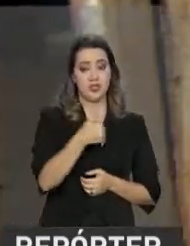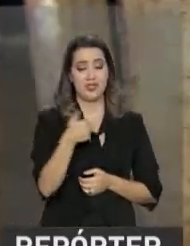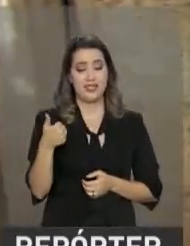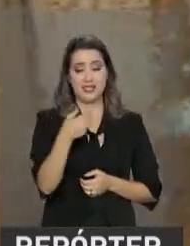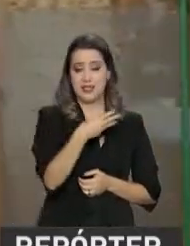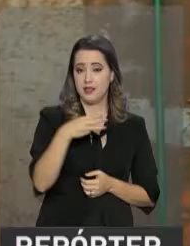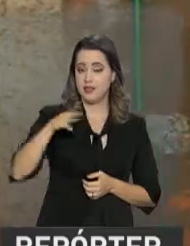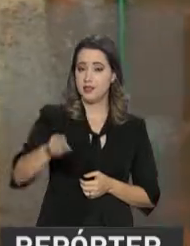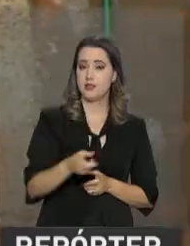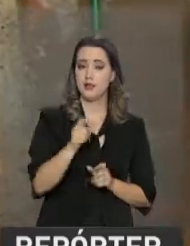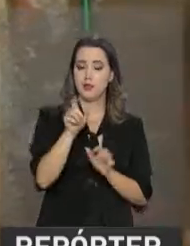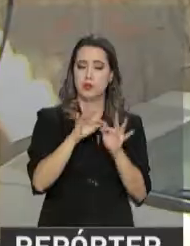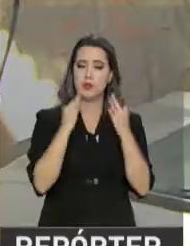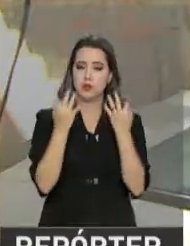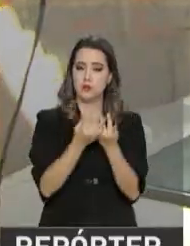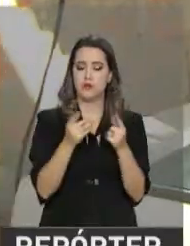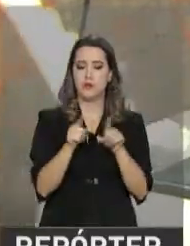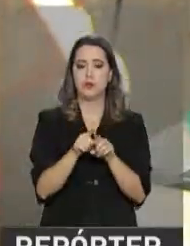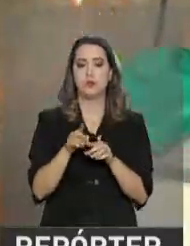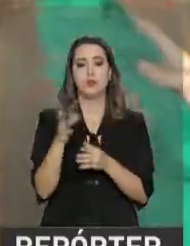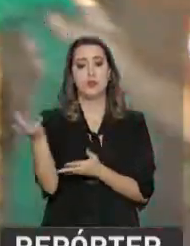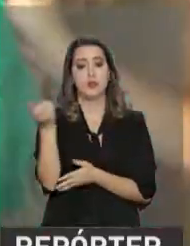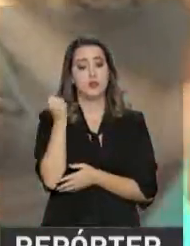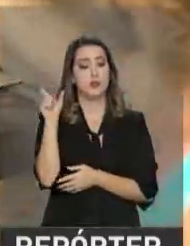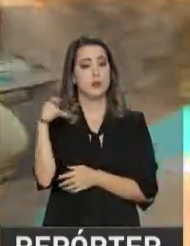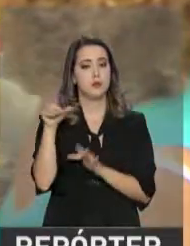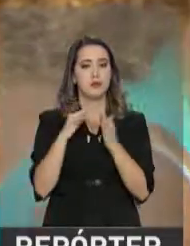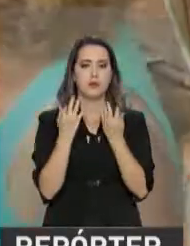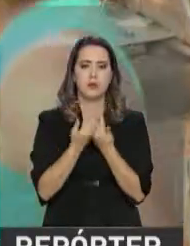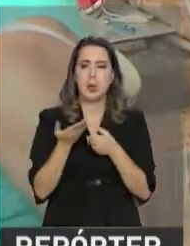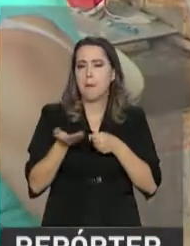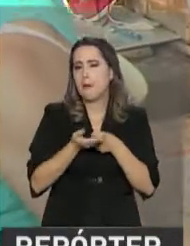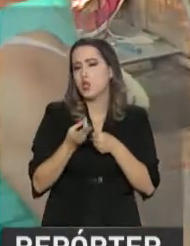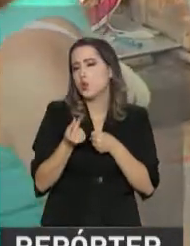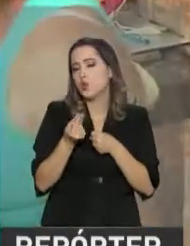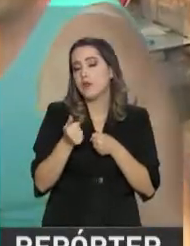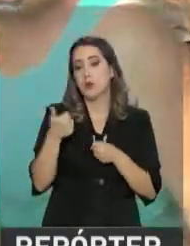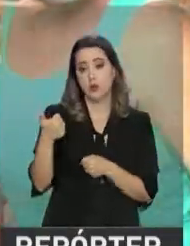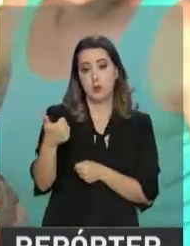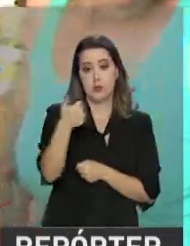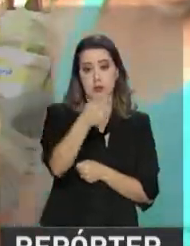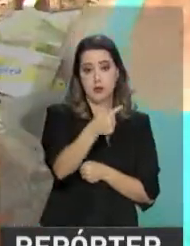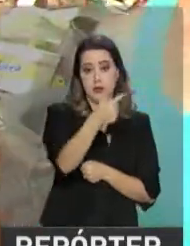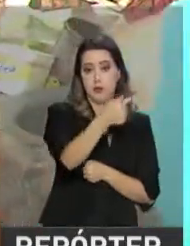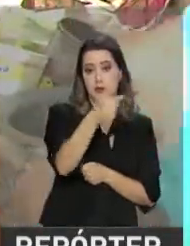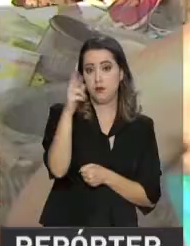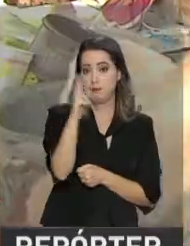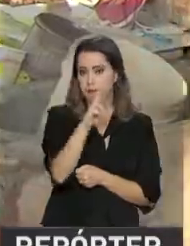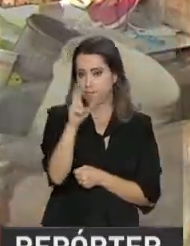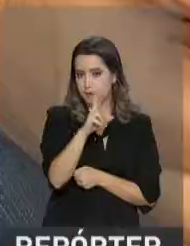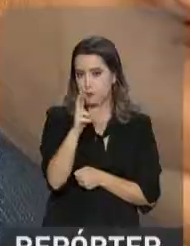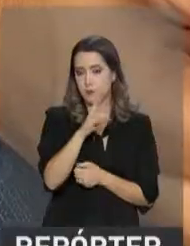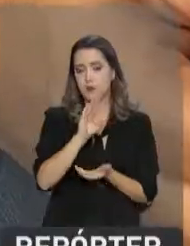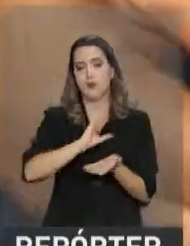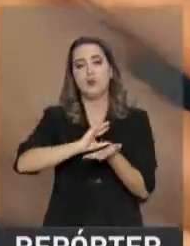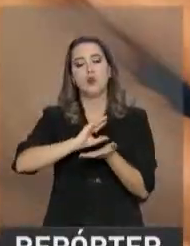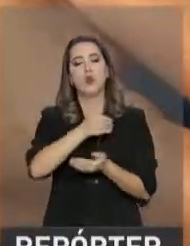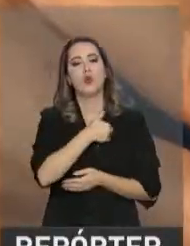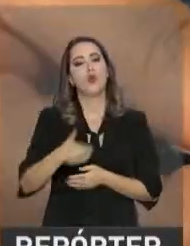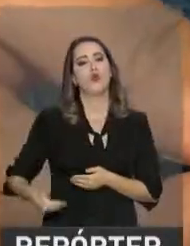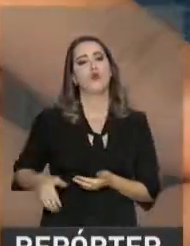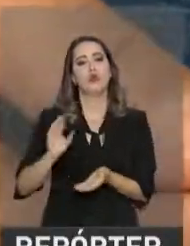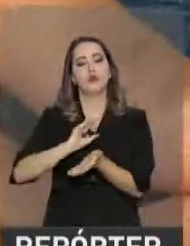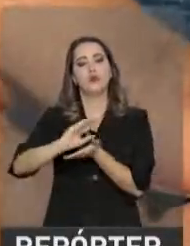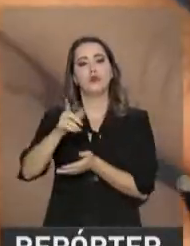atendidas pelo programa o benefício médio é de cento e setenta e sete reais o investimento é de 28 bilhões